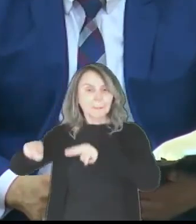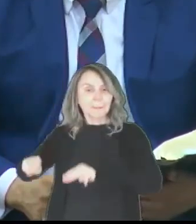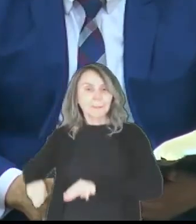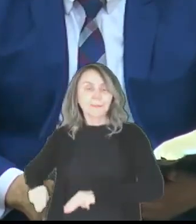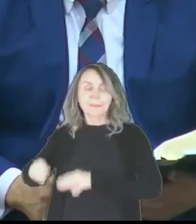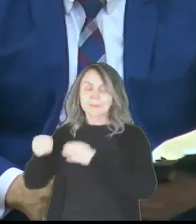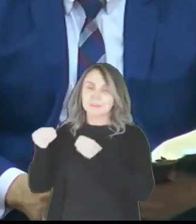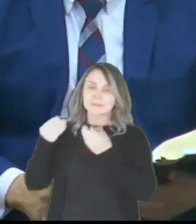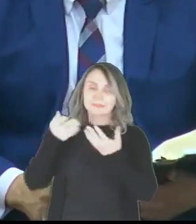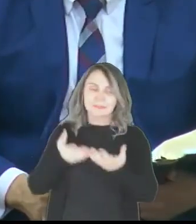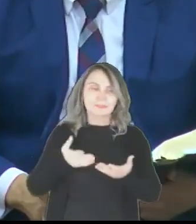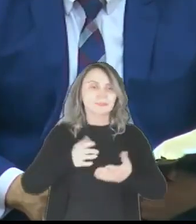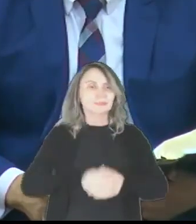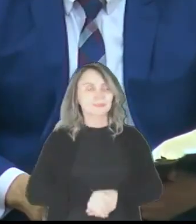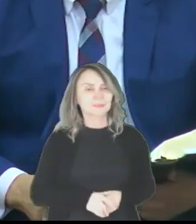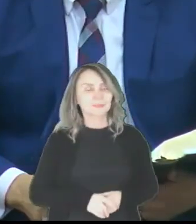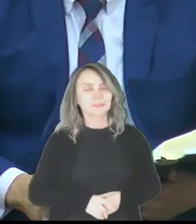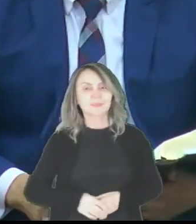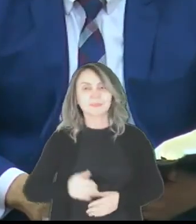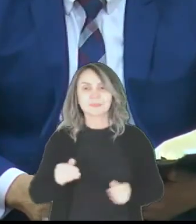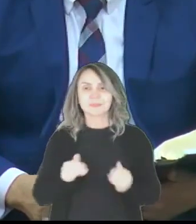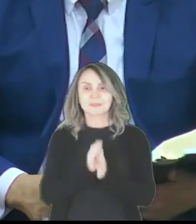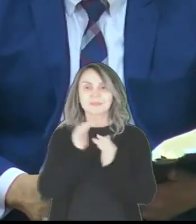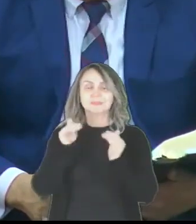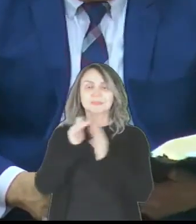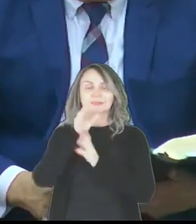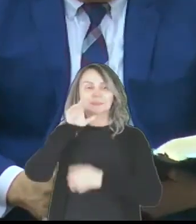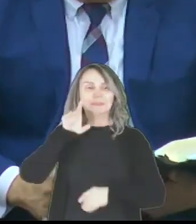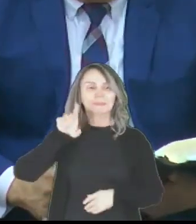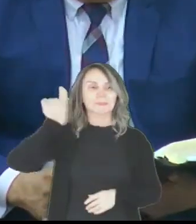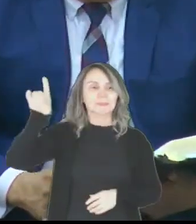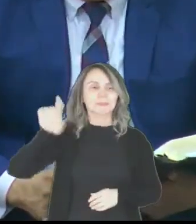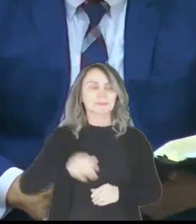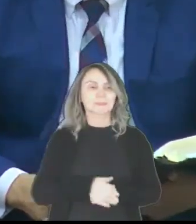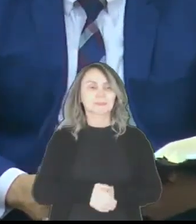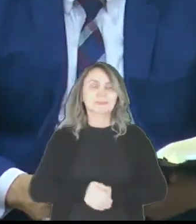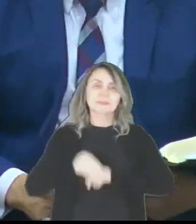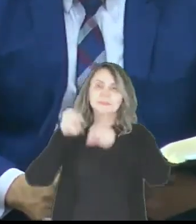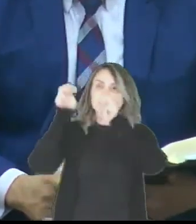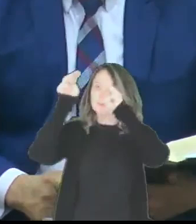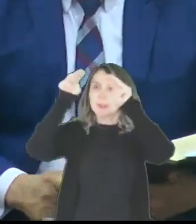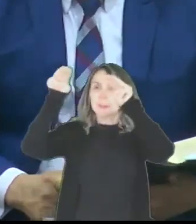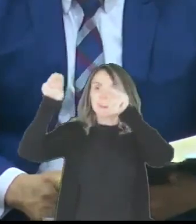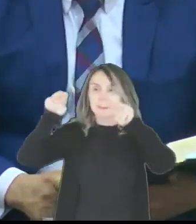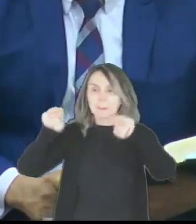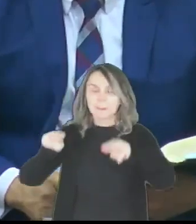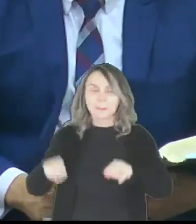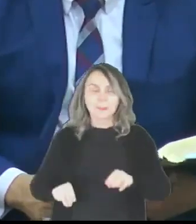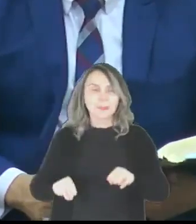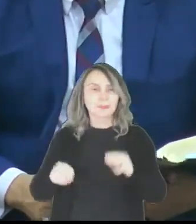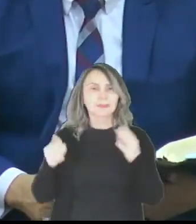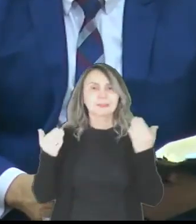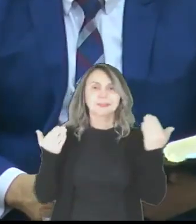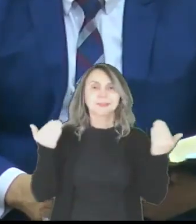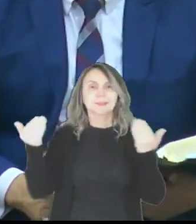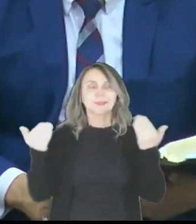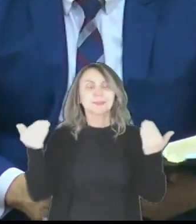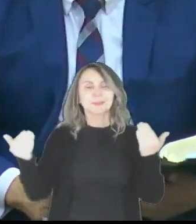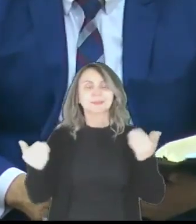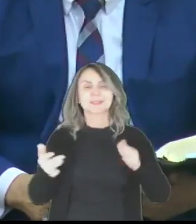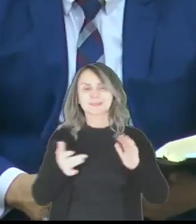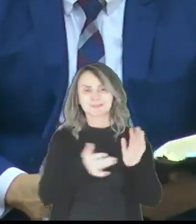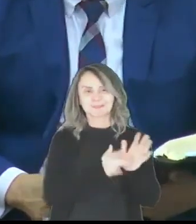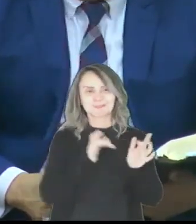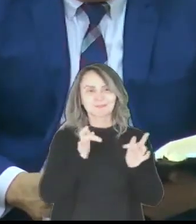eterna. Louvado seja Deus. Então, irmãos amados, aquele maná era uma figura de Jesus. E eu quero, dentro de